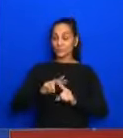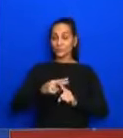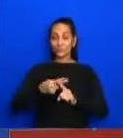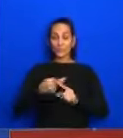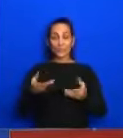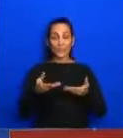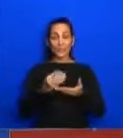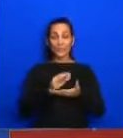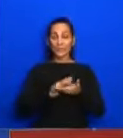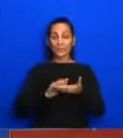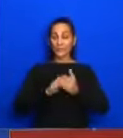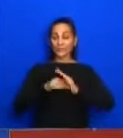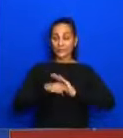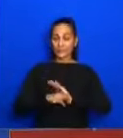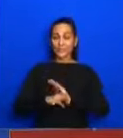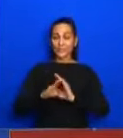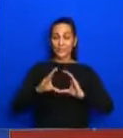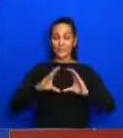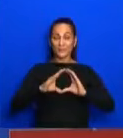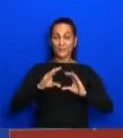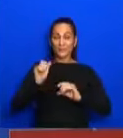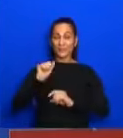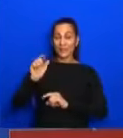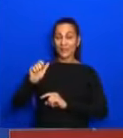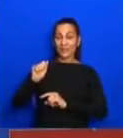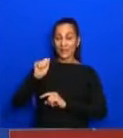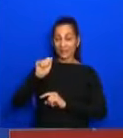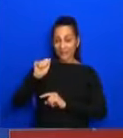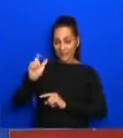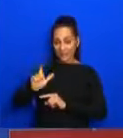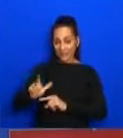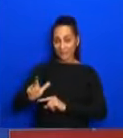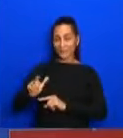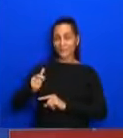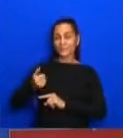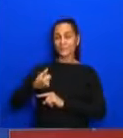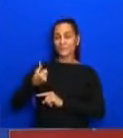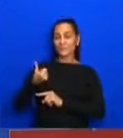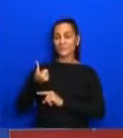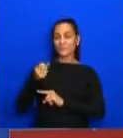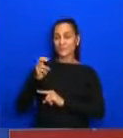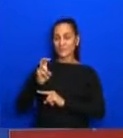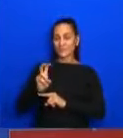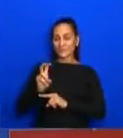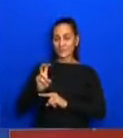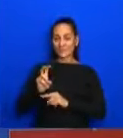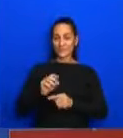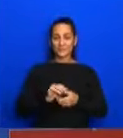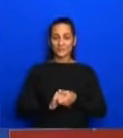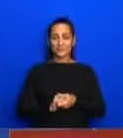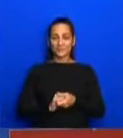da dupla Sena. Agora Lotomania. Bola azul 65. Azul número 65.